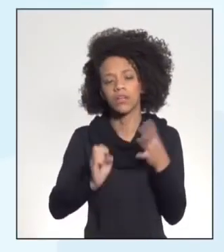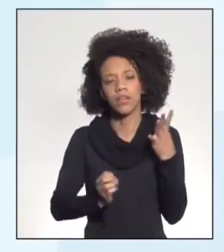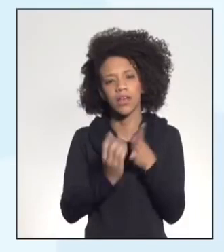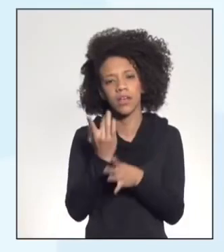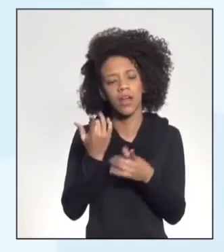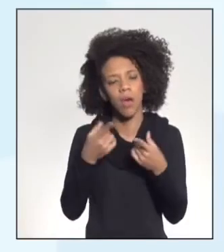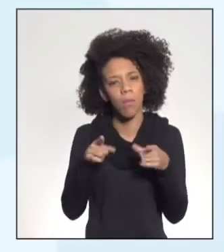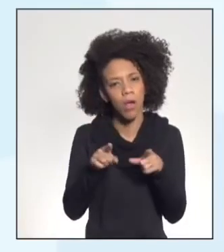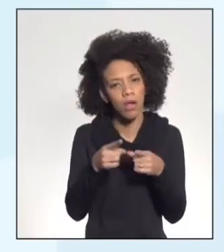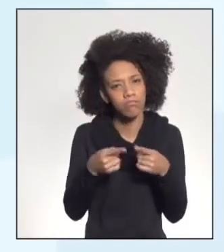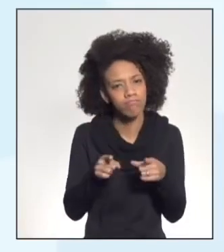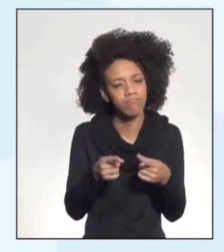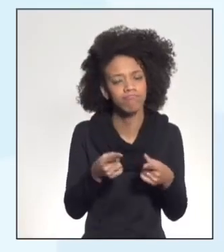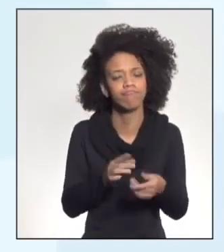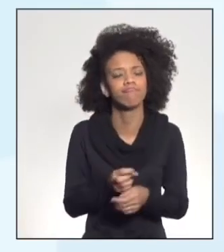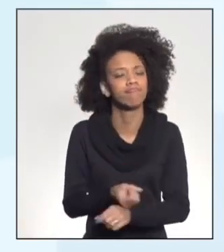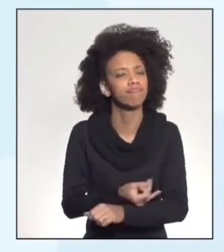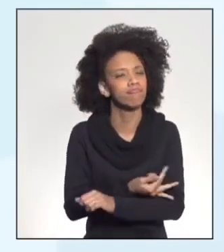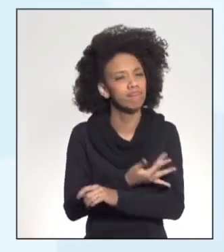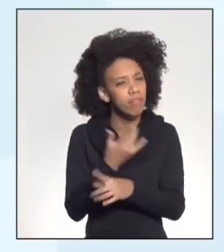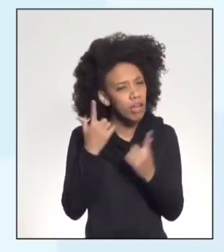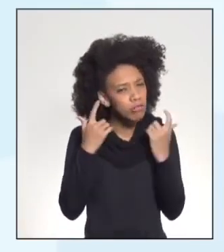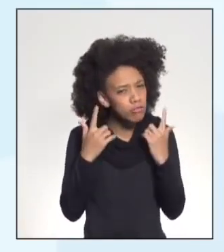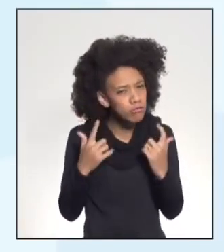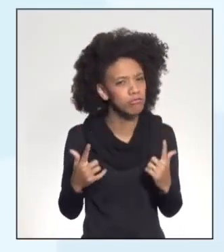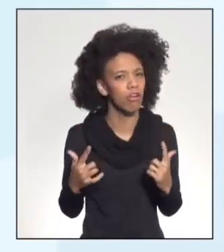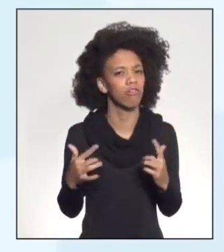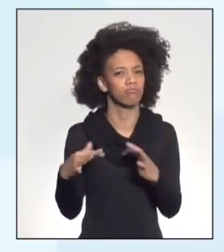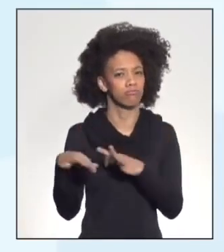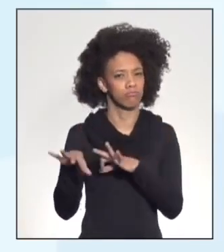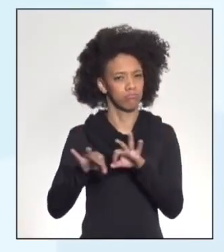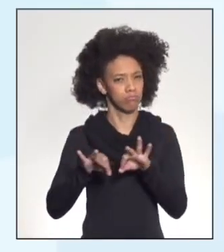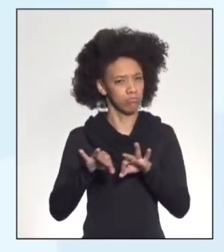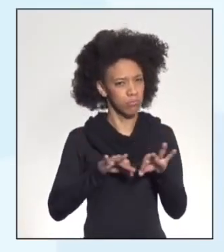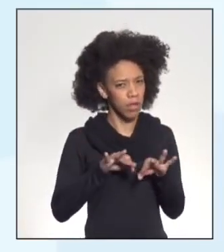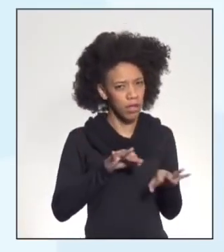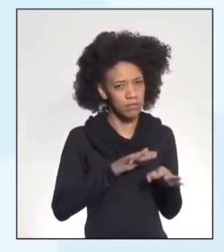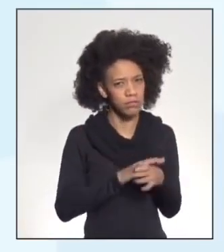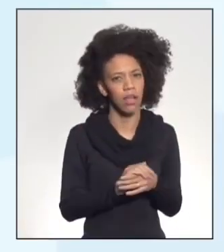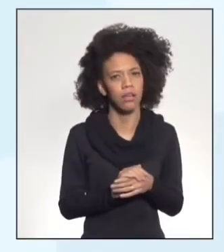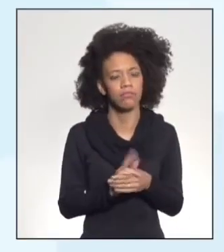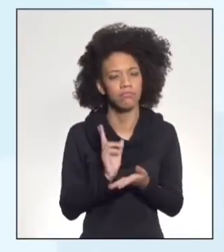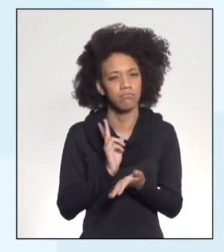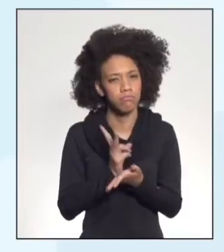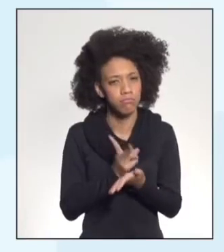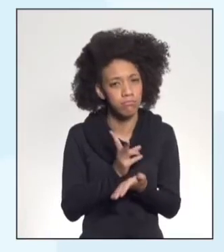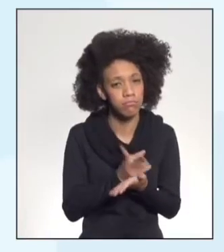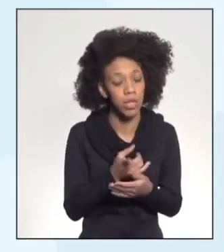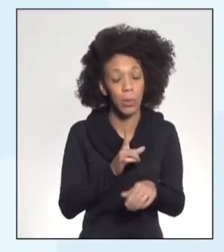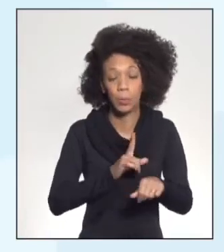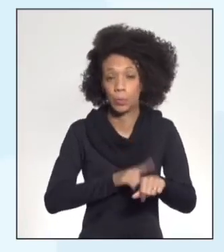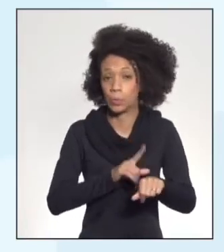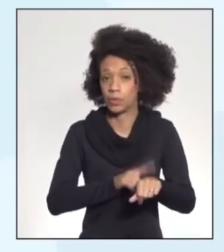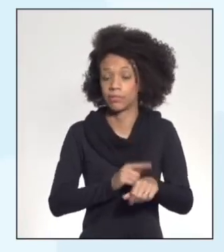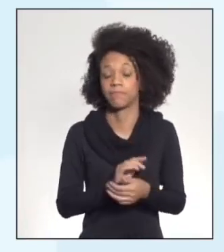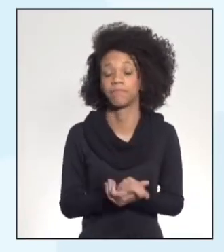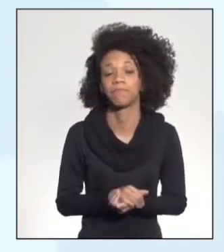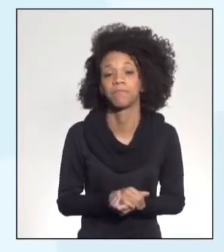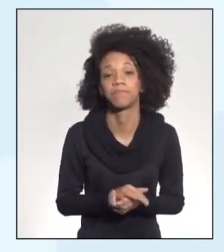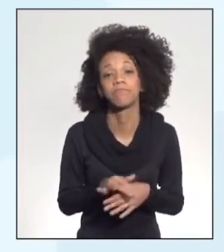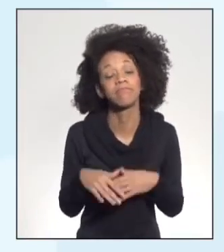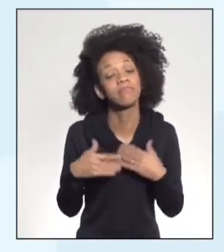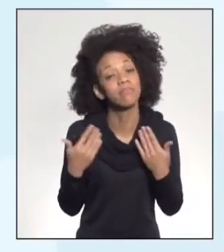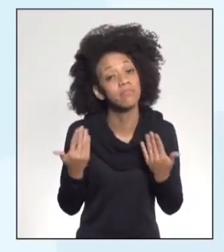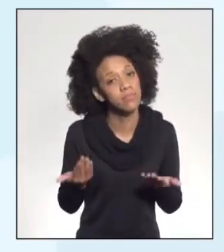música harmoniosa, tá? Com sons sucessivos e simultâneos num determinado tempo. Então, já